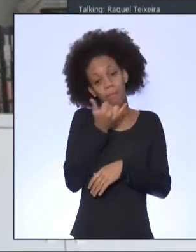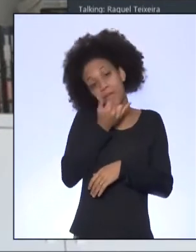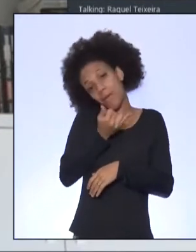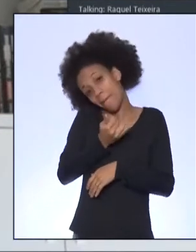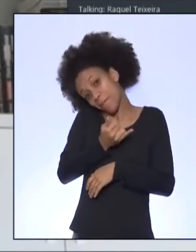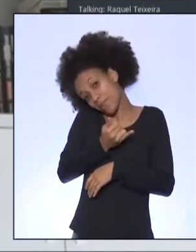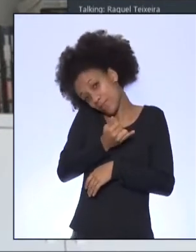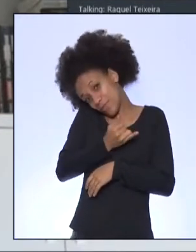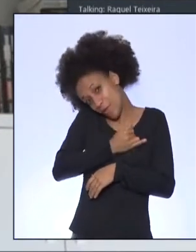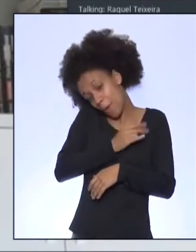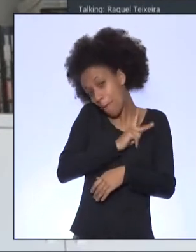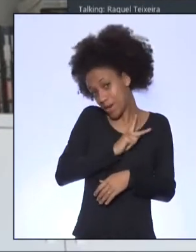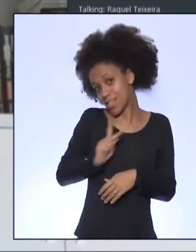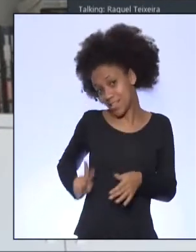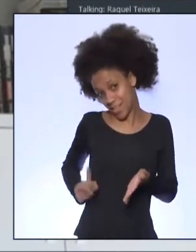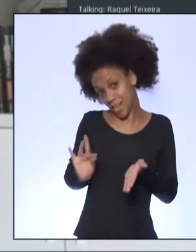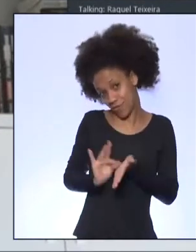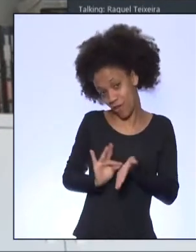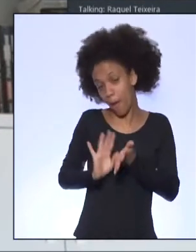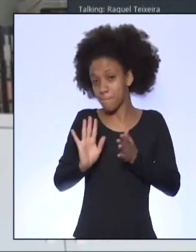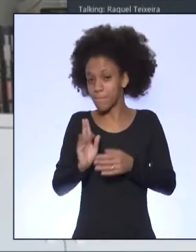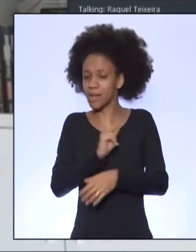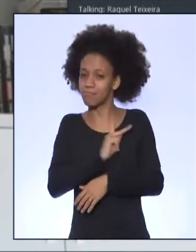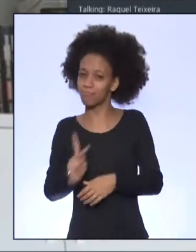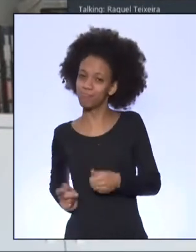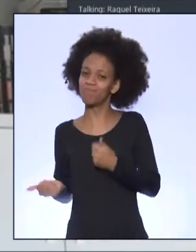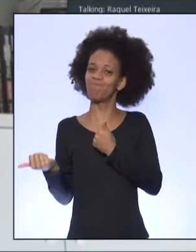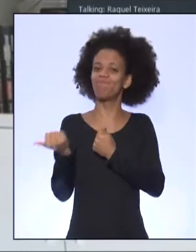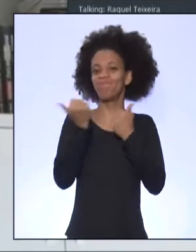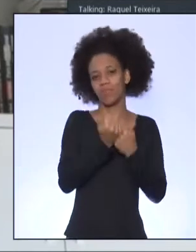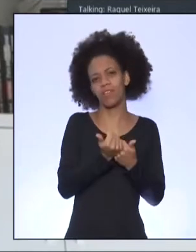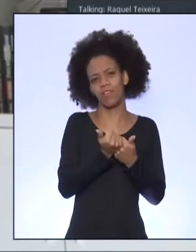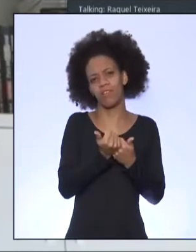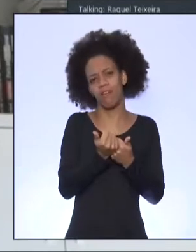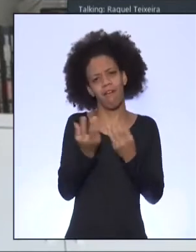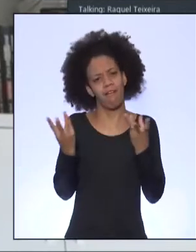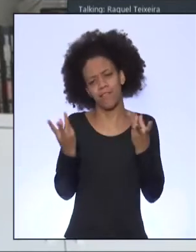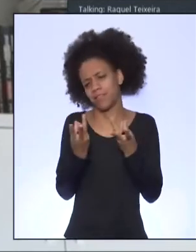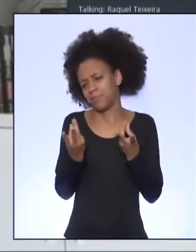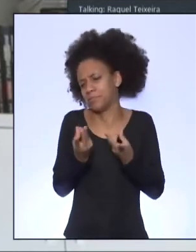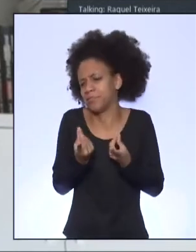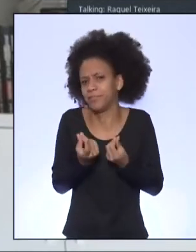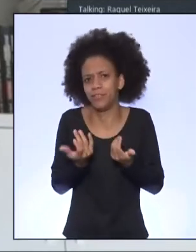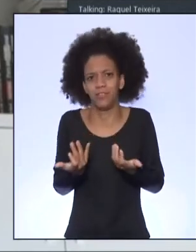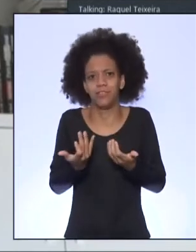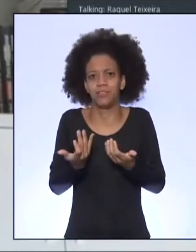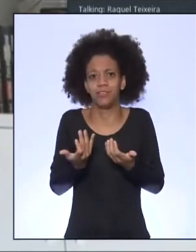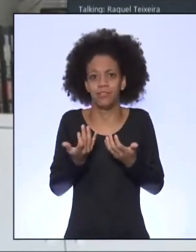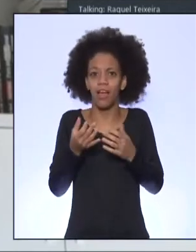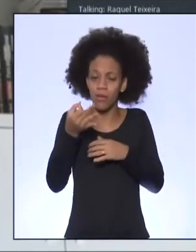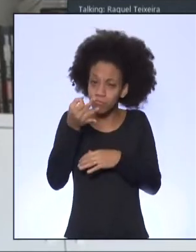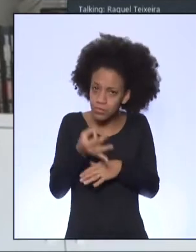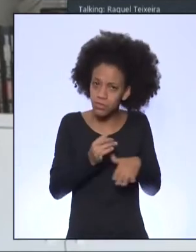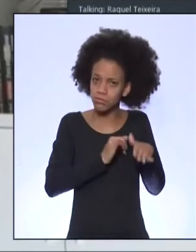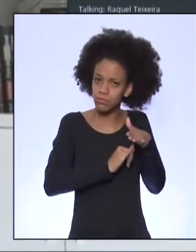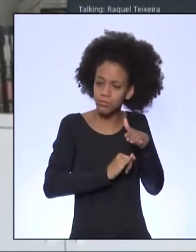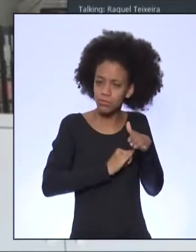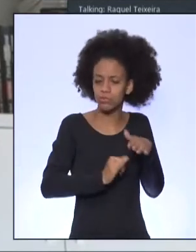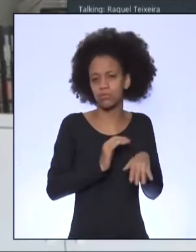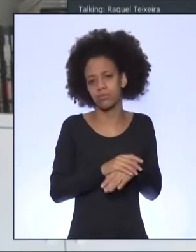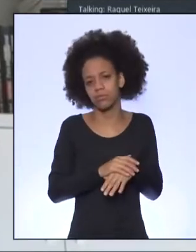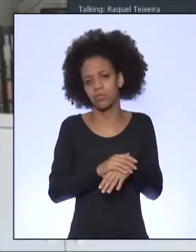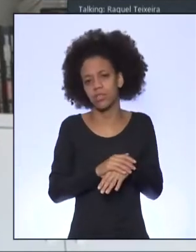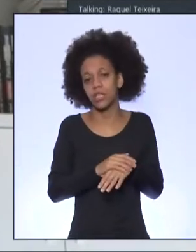o Everson, mas a vice-presidência da Tati é a essência, é o cerne do Instituto, que é